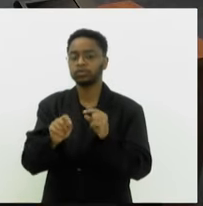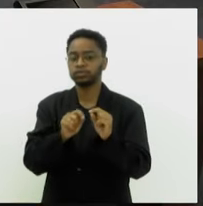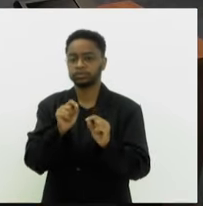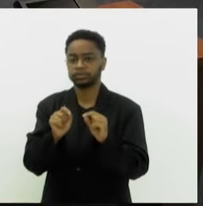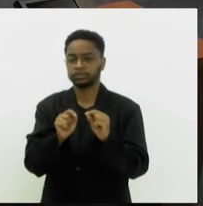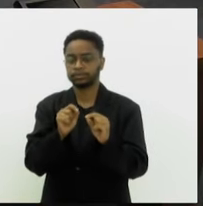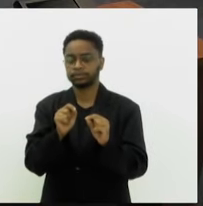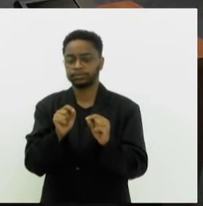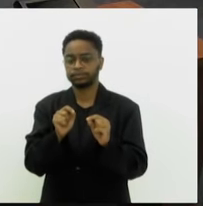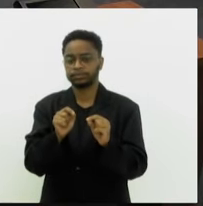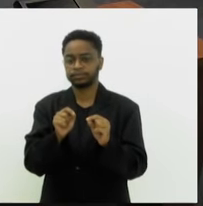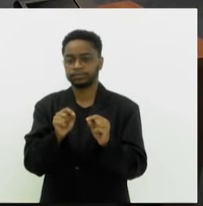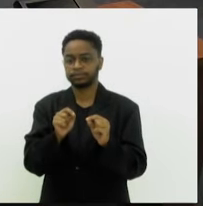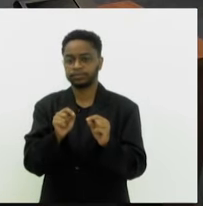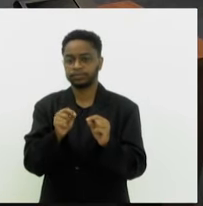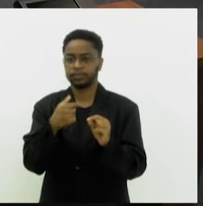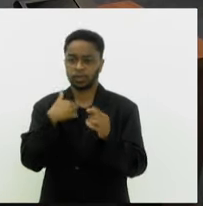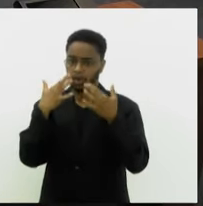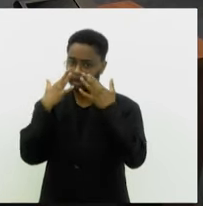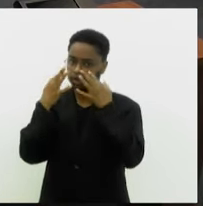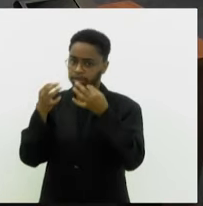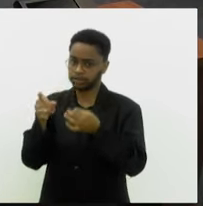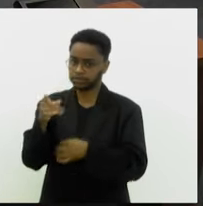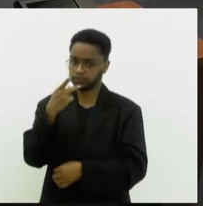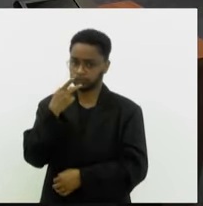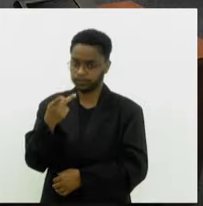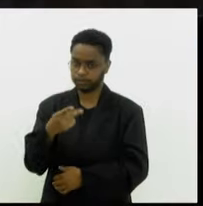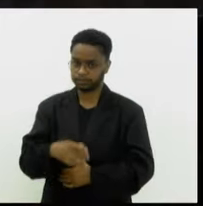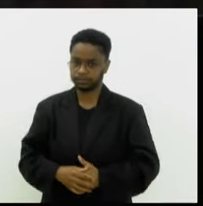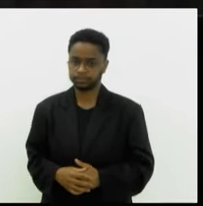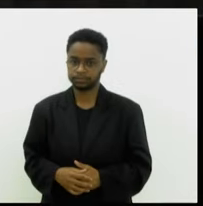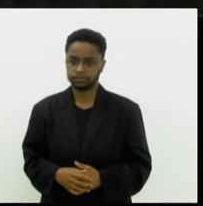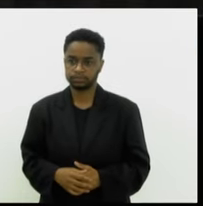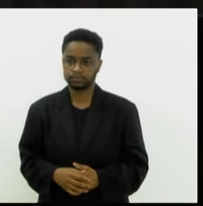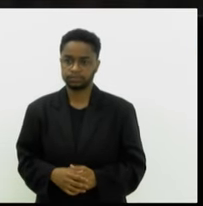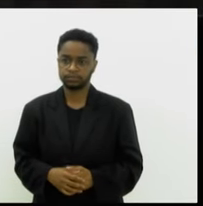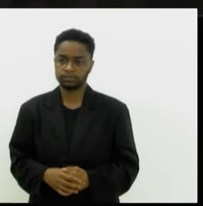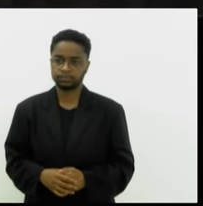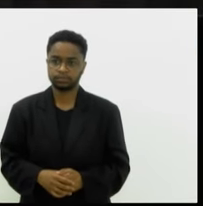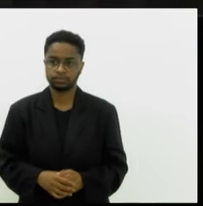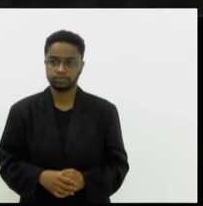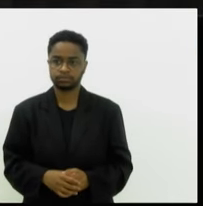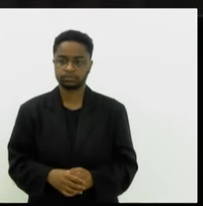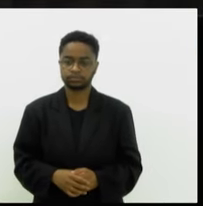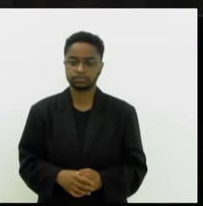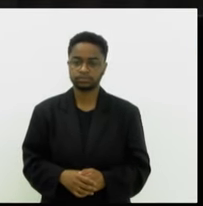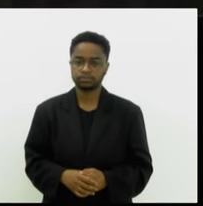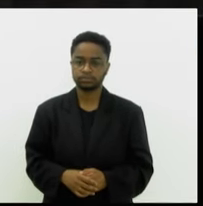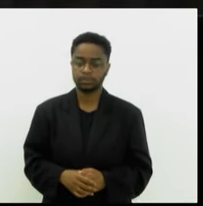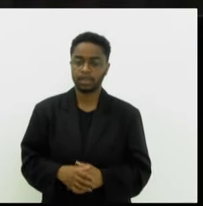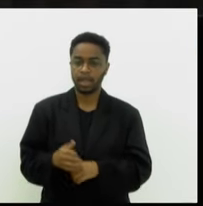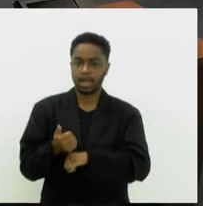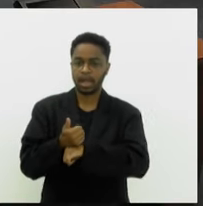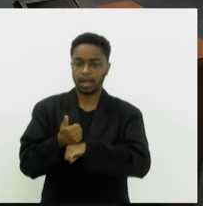seguinte, porque eu estou prestando atenção na sua fala, que Abraão